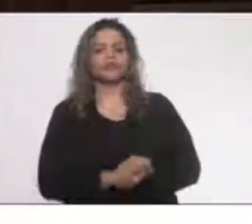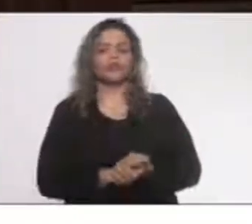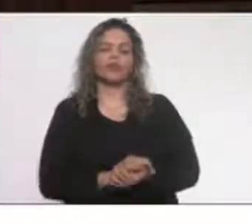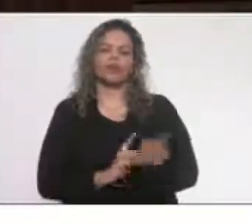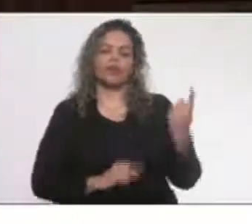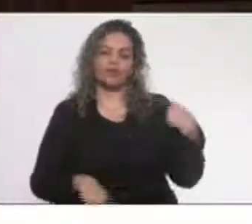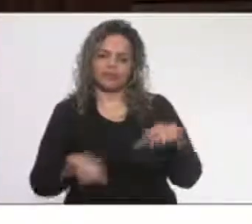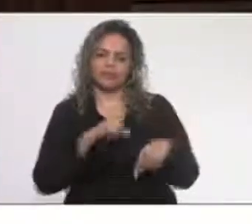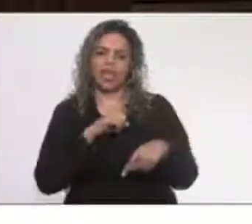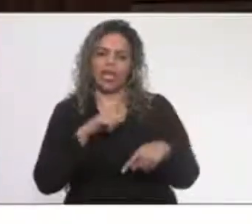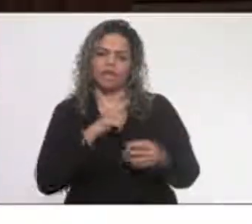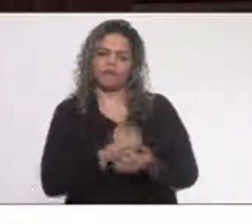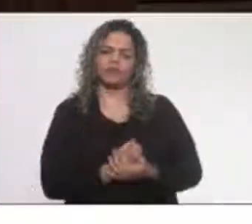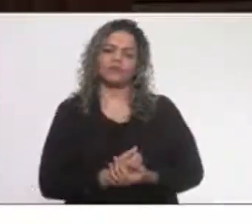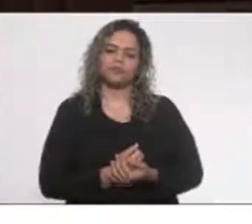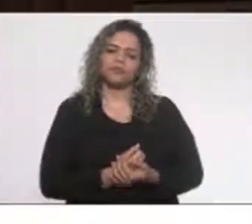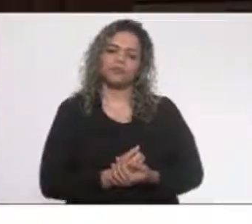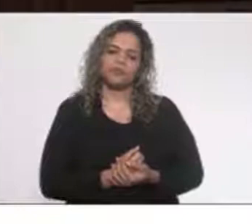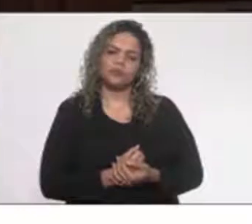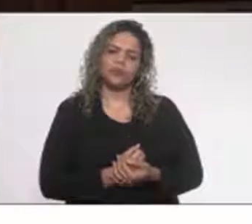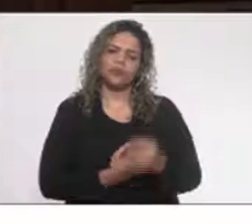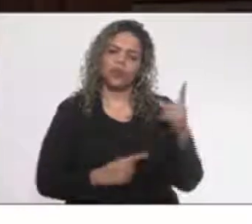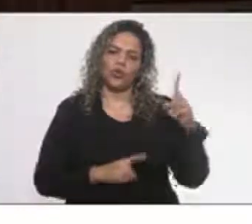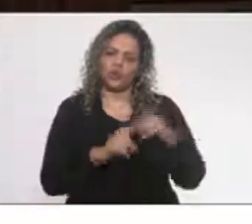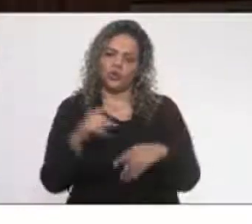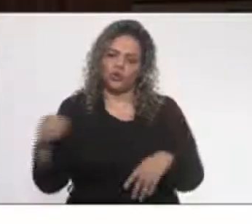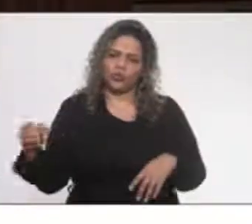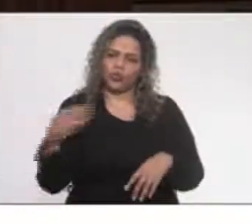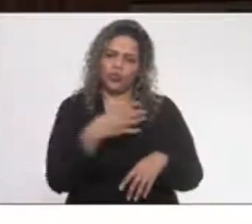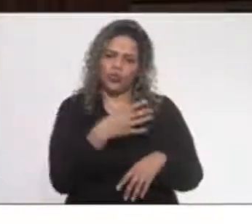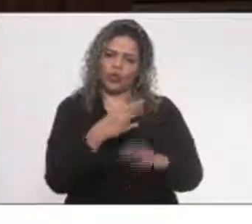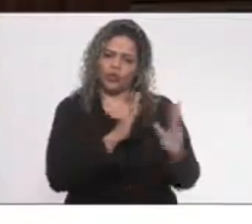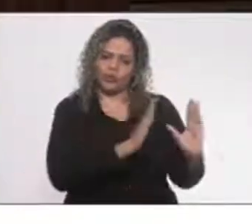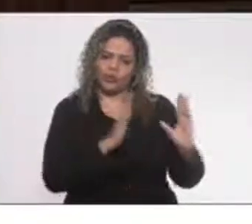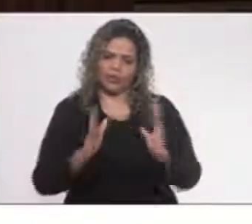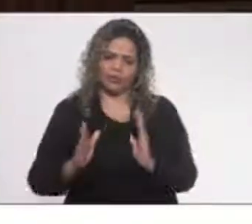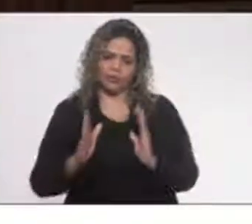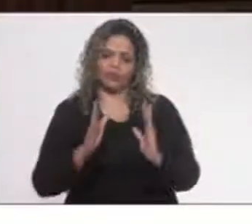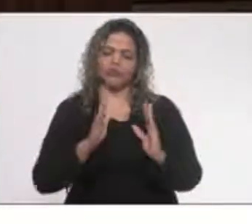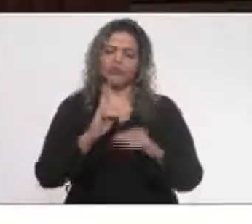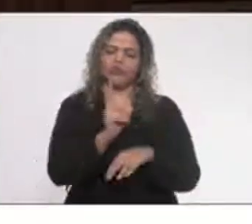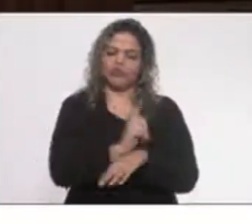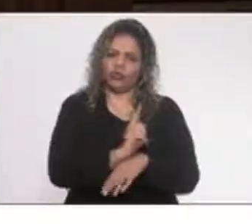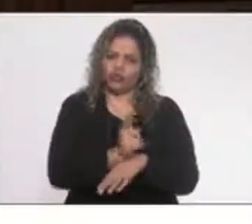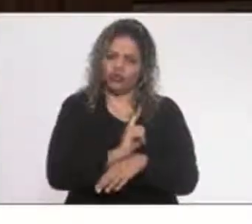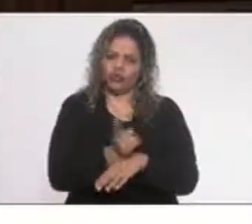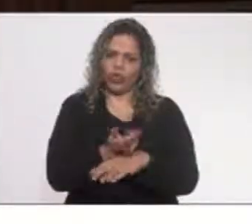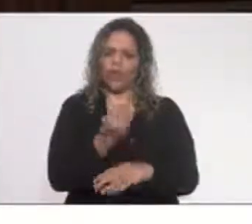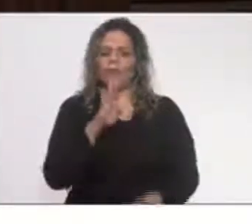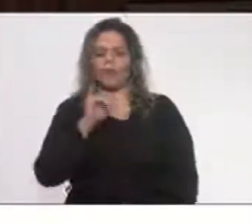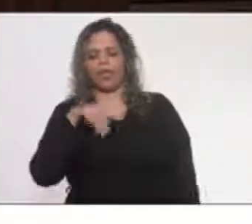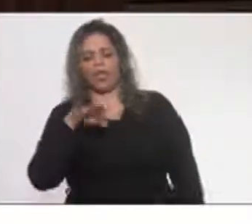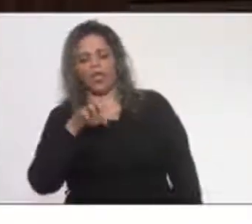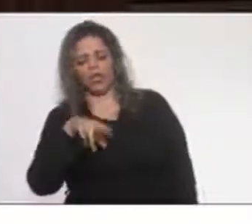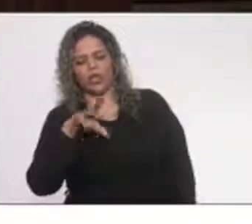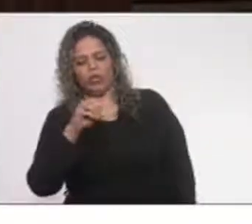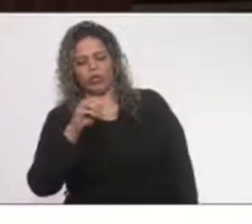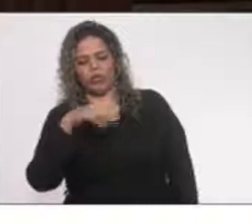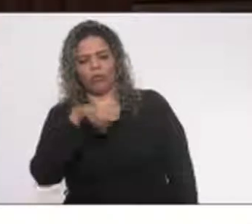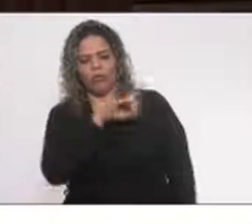se colocam no novo período de gestão, novo biênio, que elas